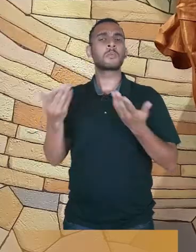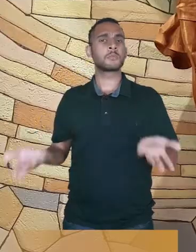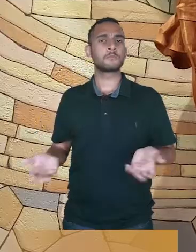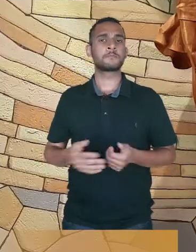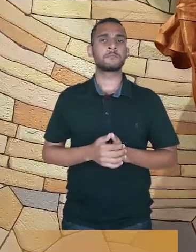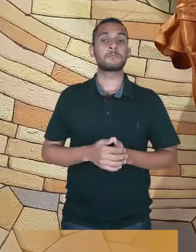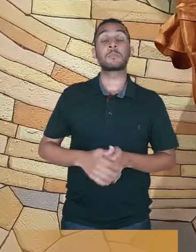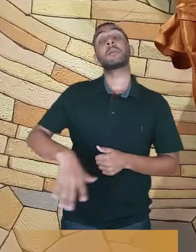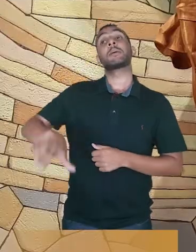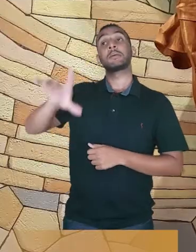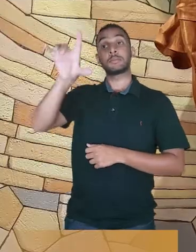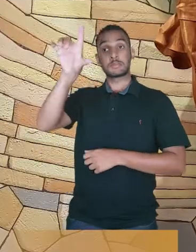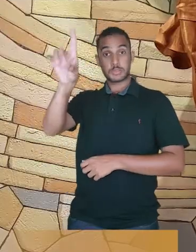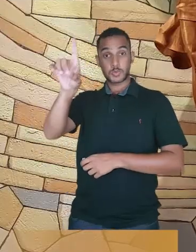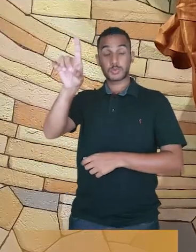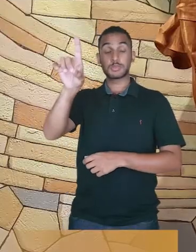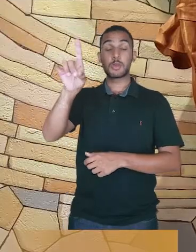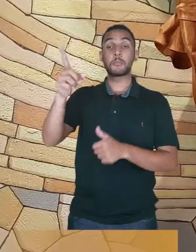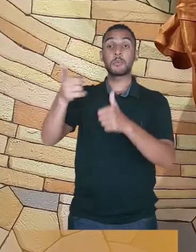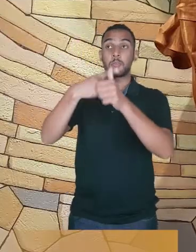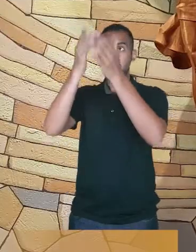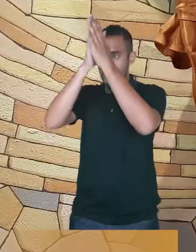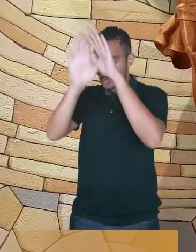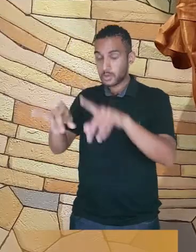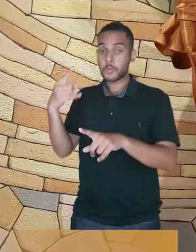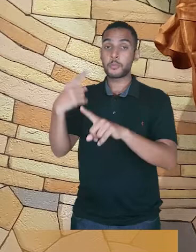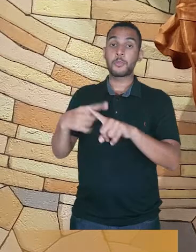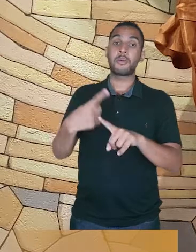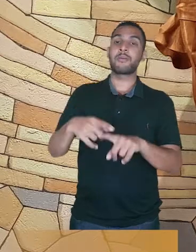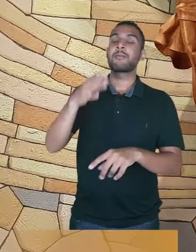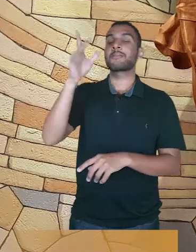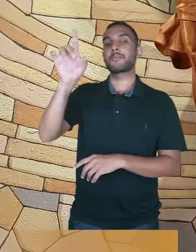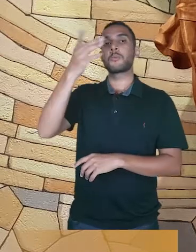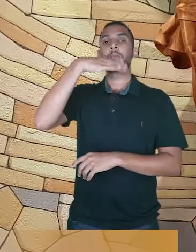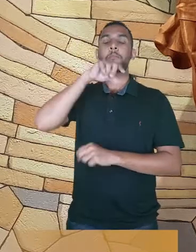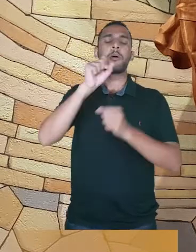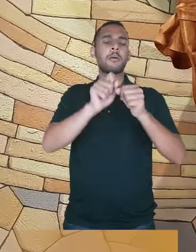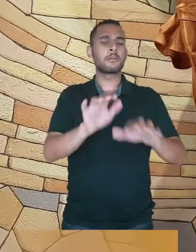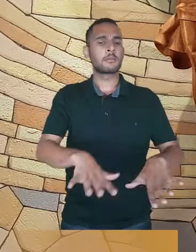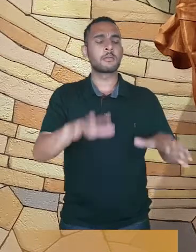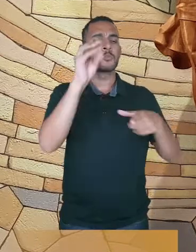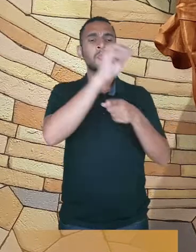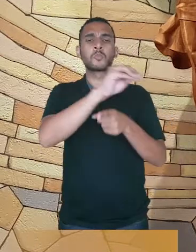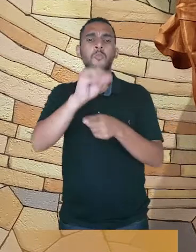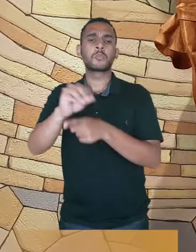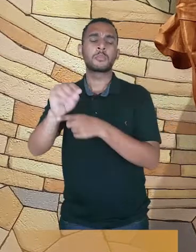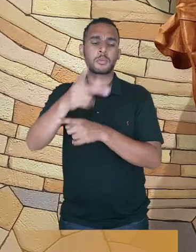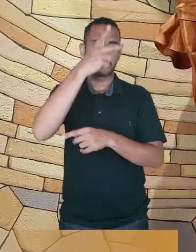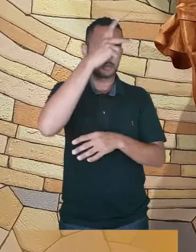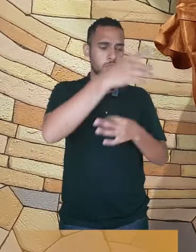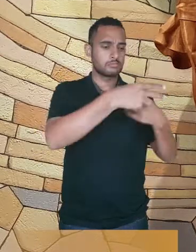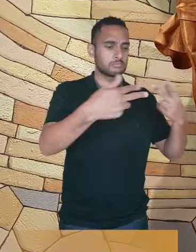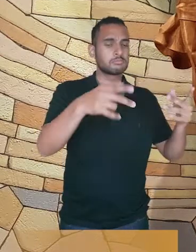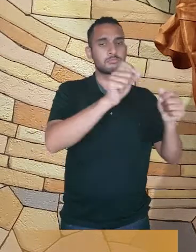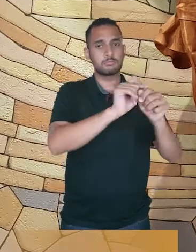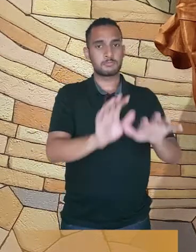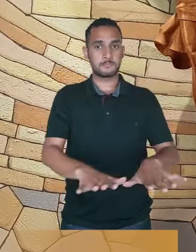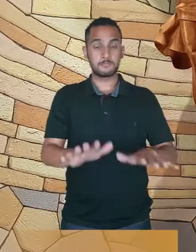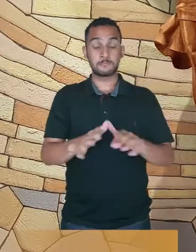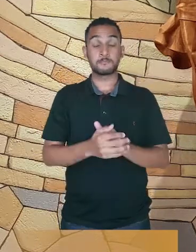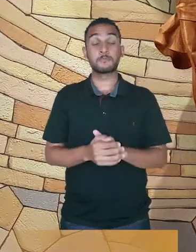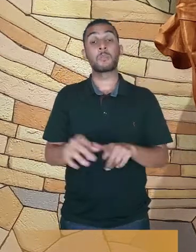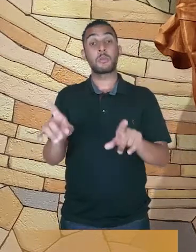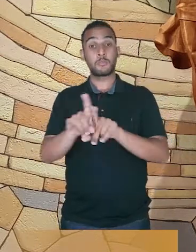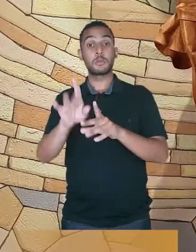veneramos deus antes de mais nada por ser pai porque ele é o criador e se encarrega das suas criaturas cheio de amor